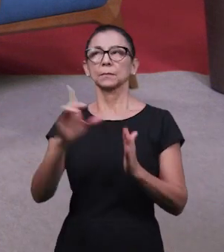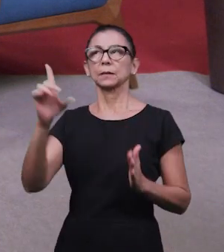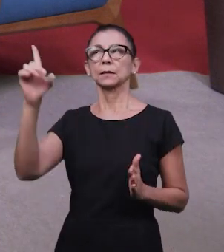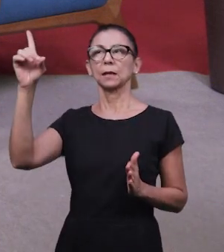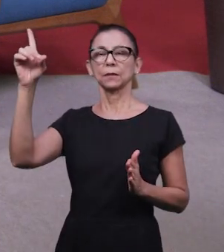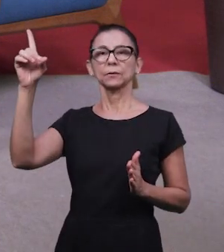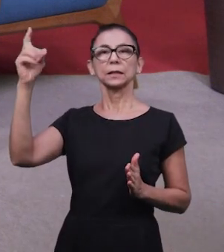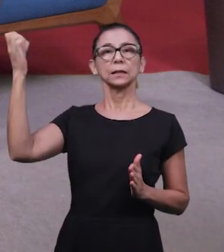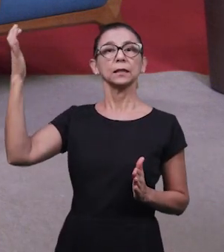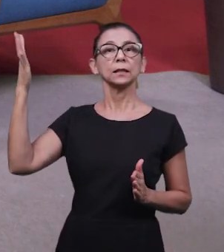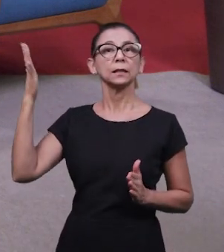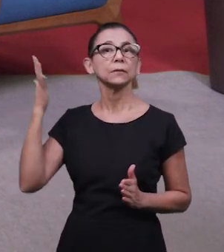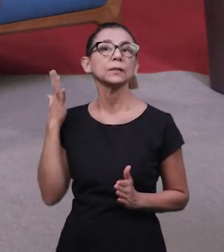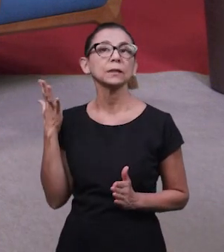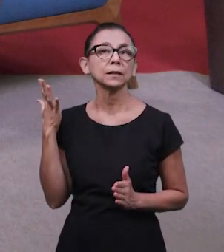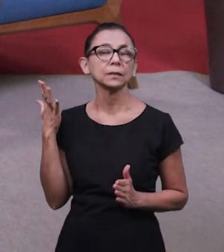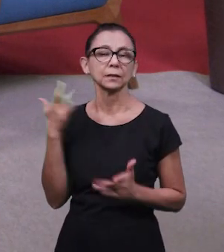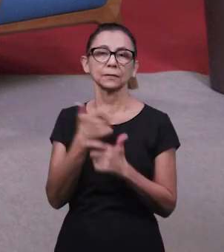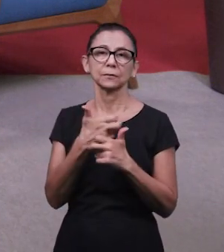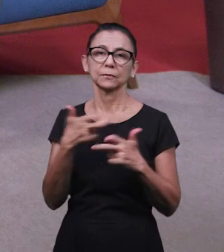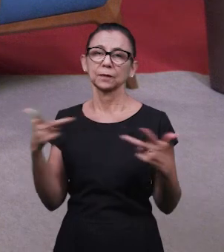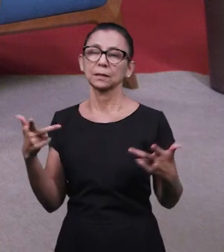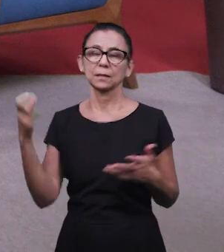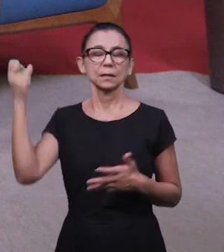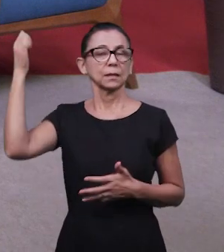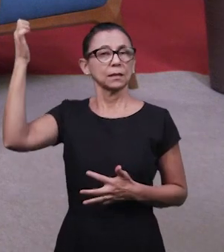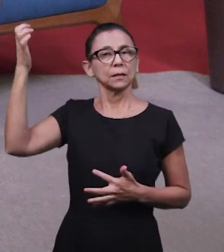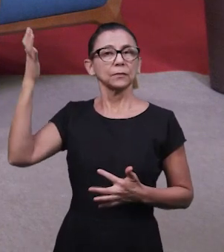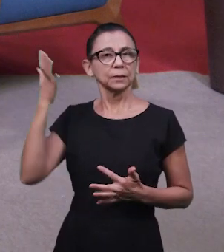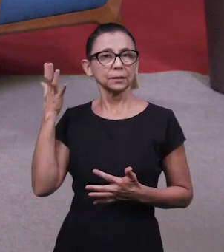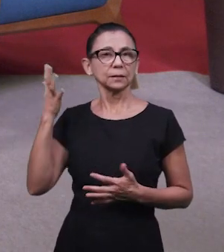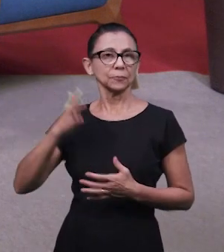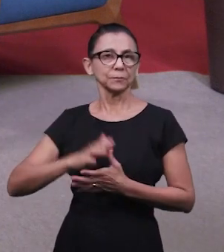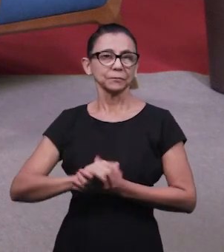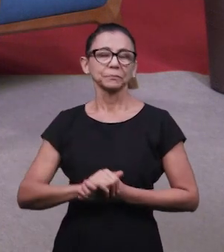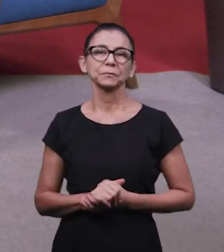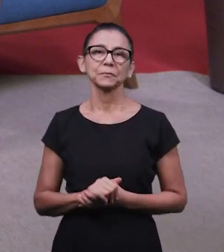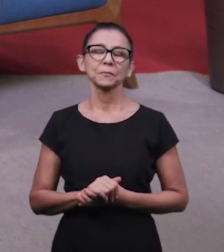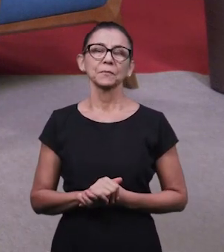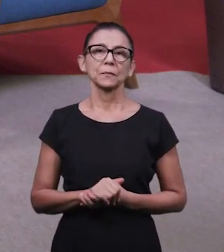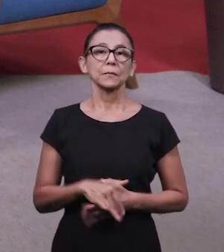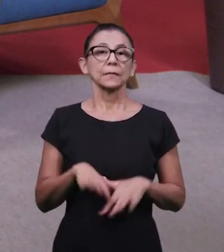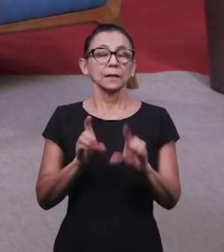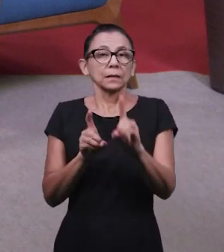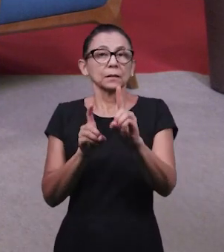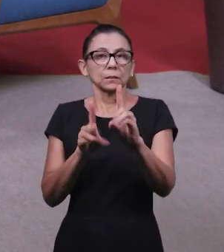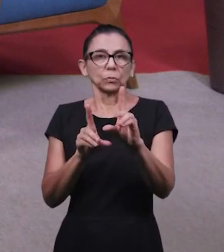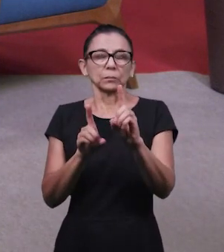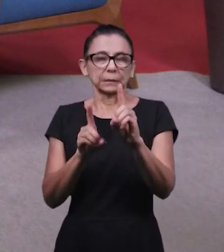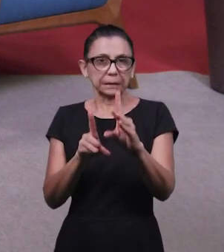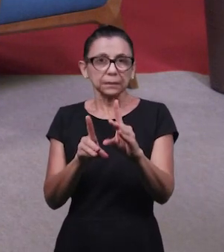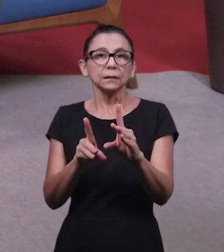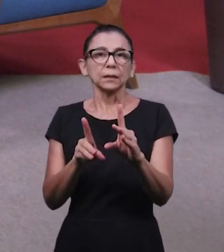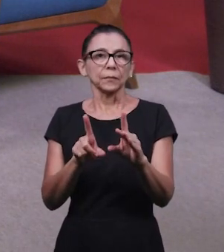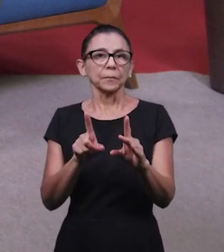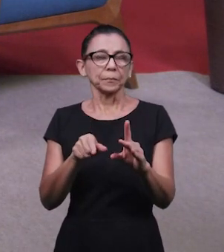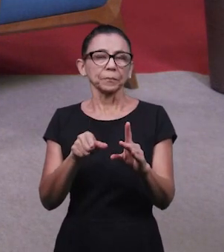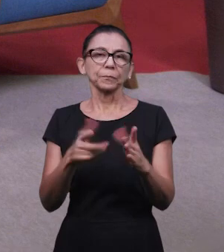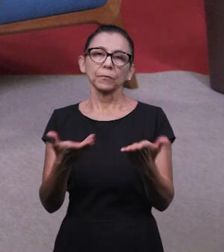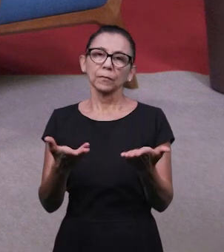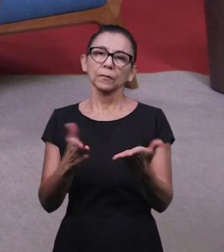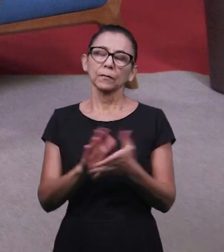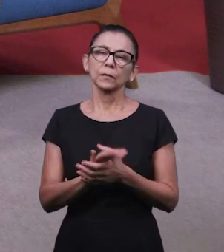corpo, ela não abre mão da palavra. Ela não abre mão da doutrina, porque a doutrina que é